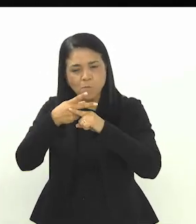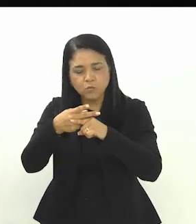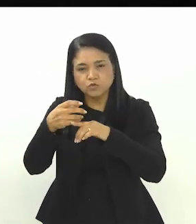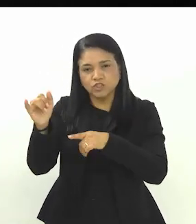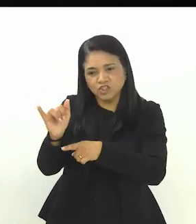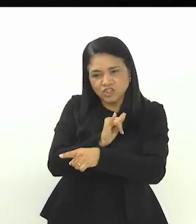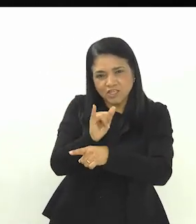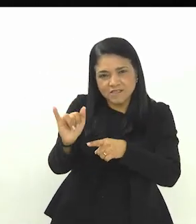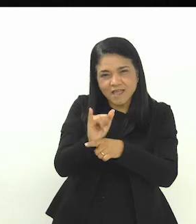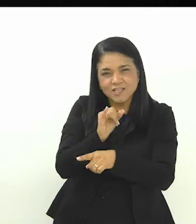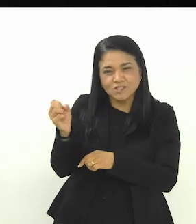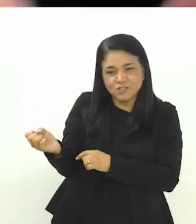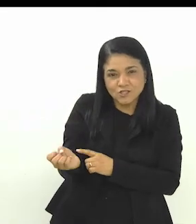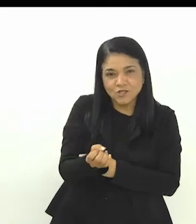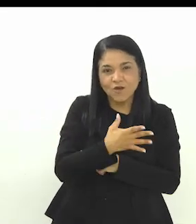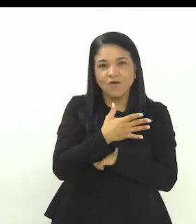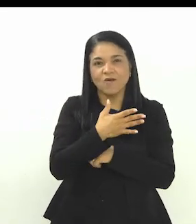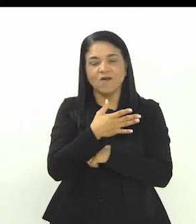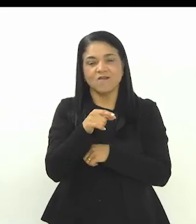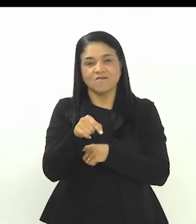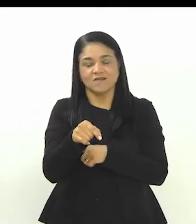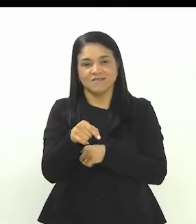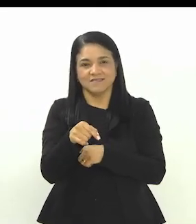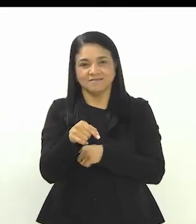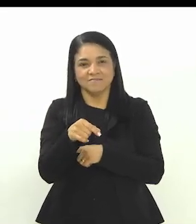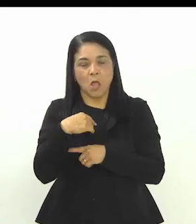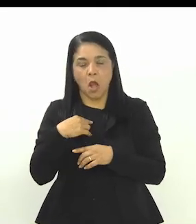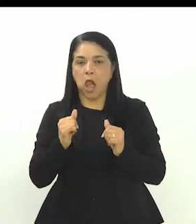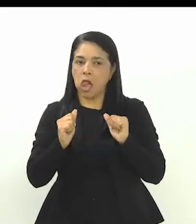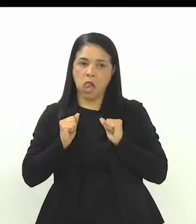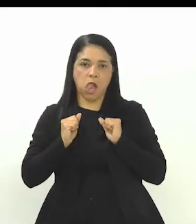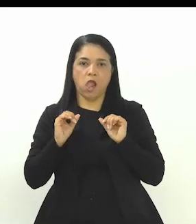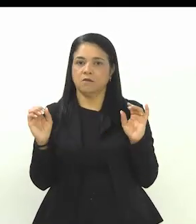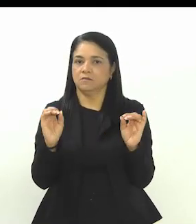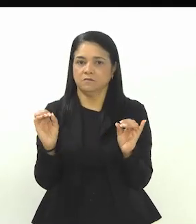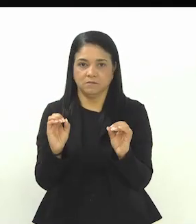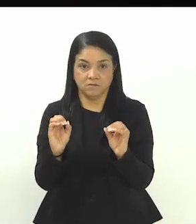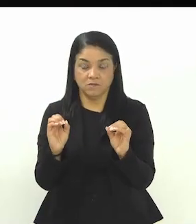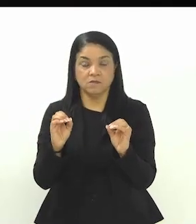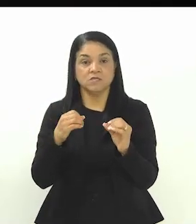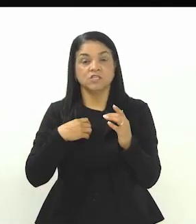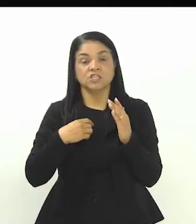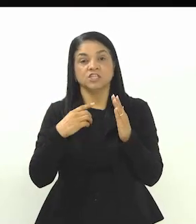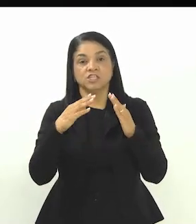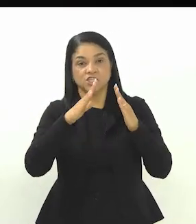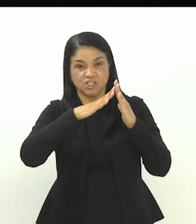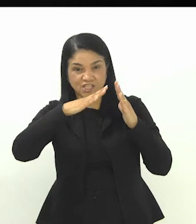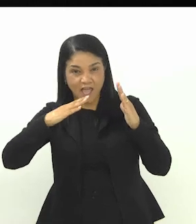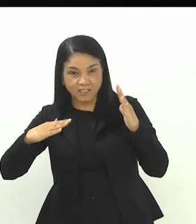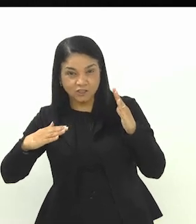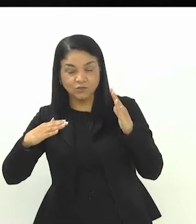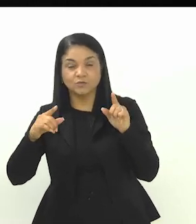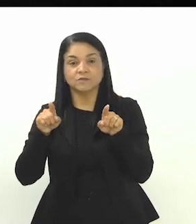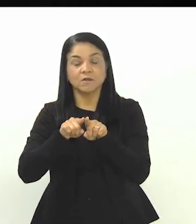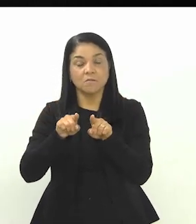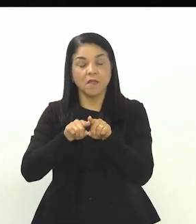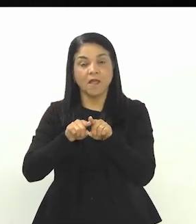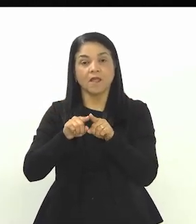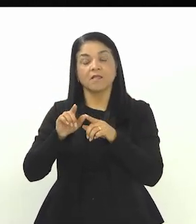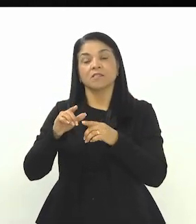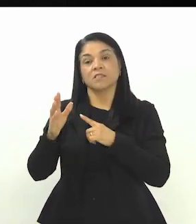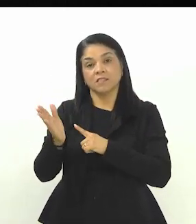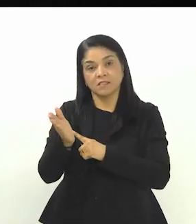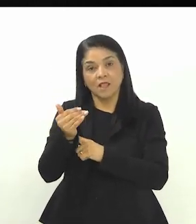buscar a inovação, buscar o novo. Ele não se acomoda tanto em termos estéticos e principalmente em